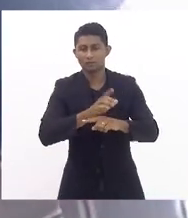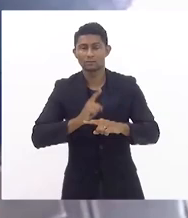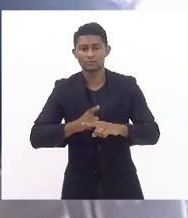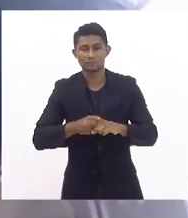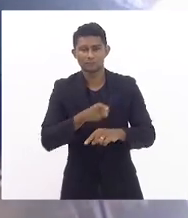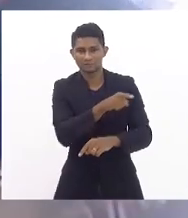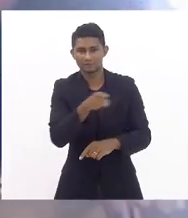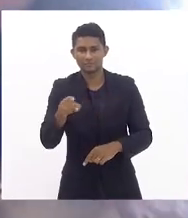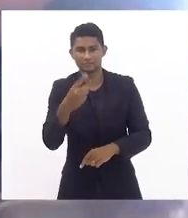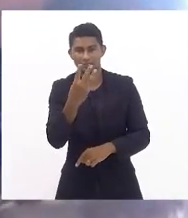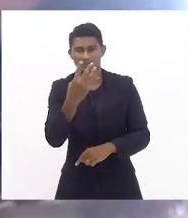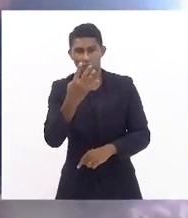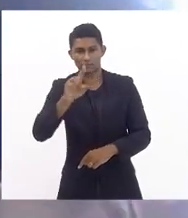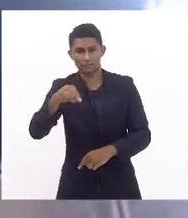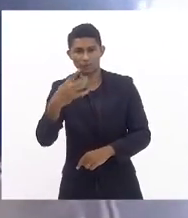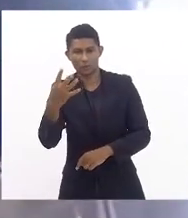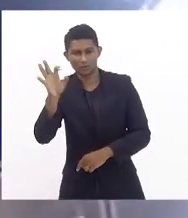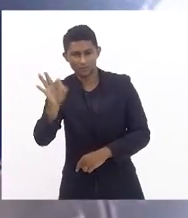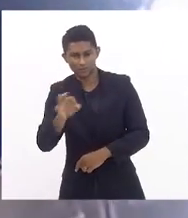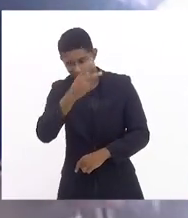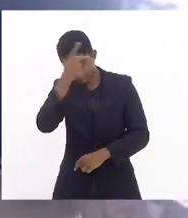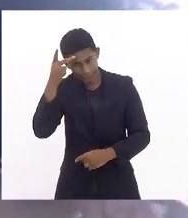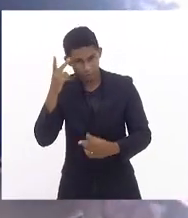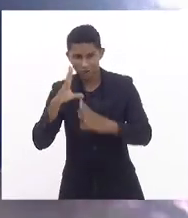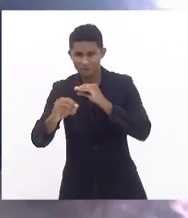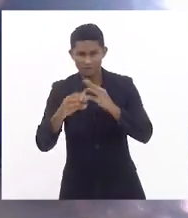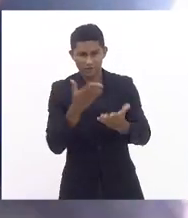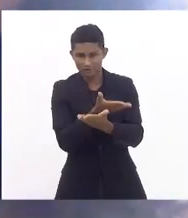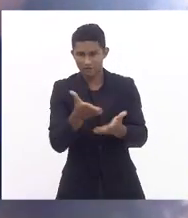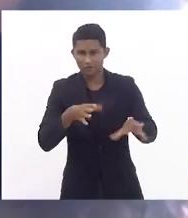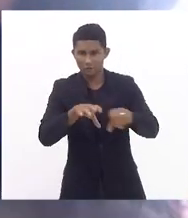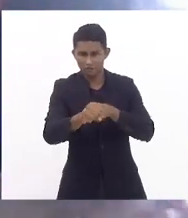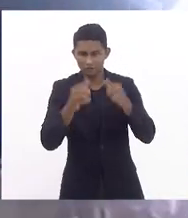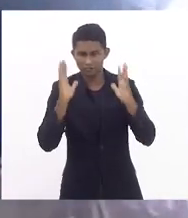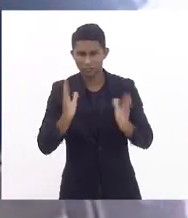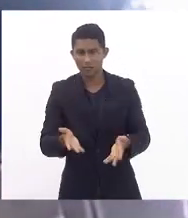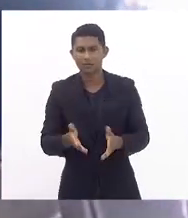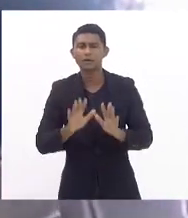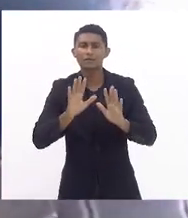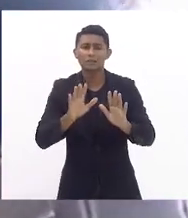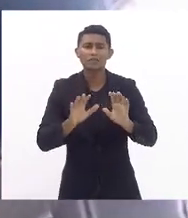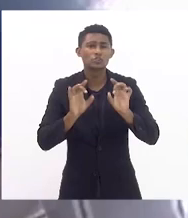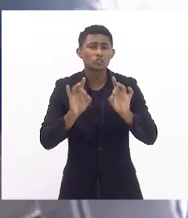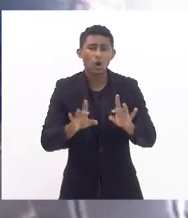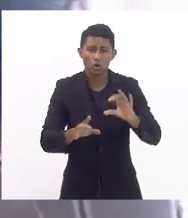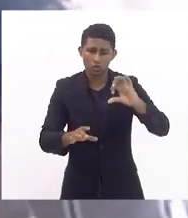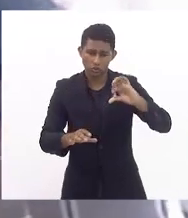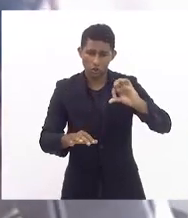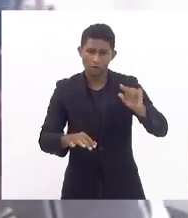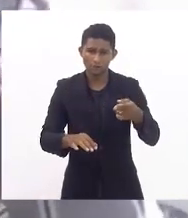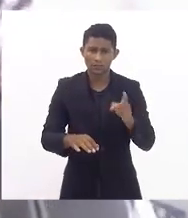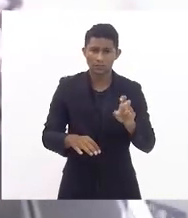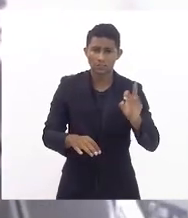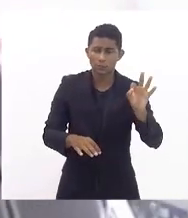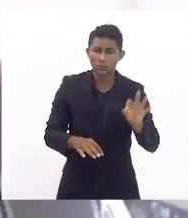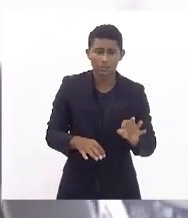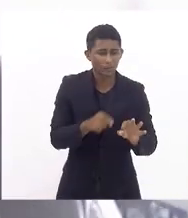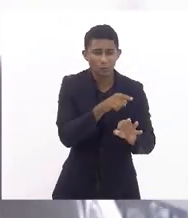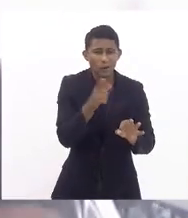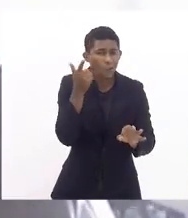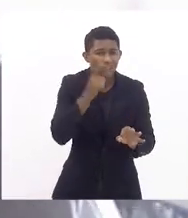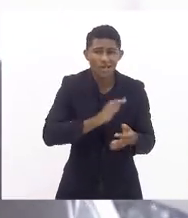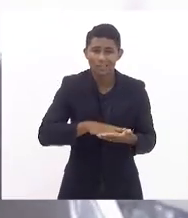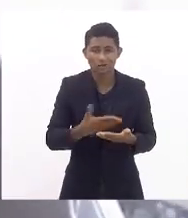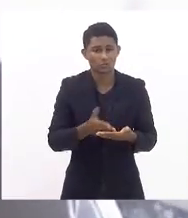34,4% formado, apenas 9,5% deles conseguem fazer essa